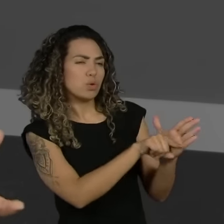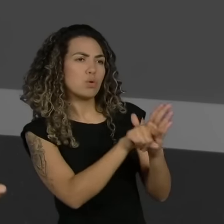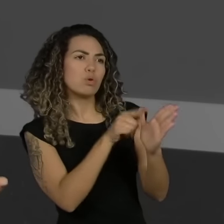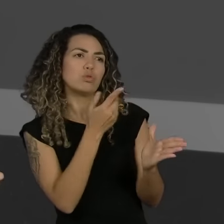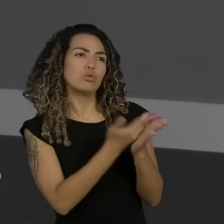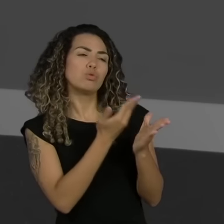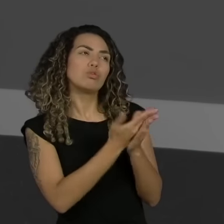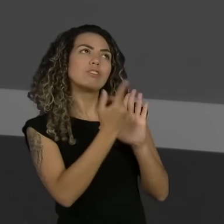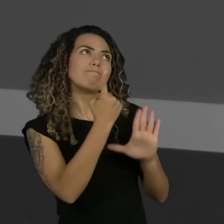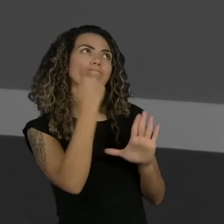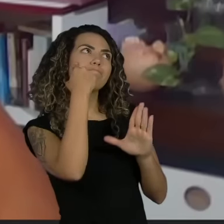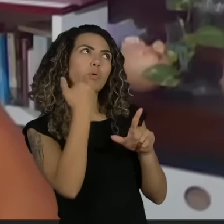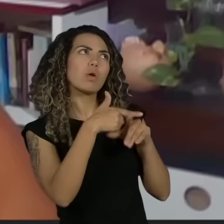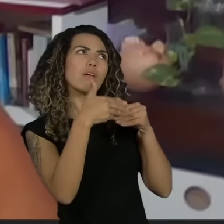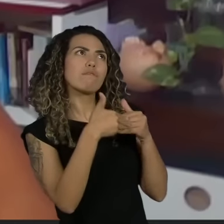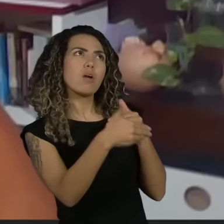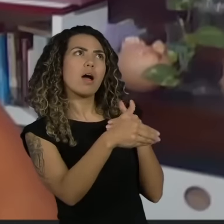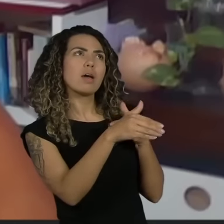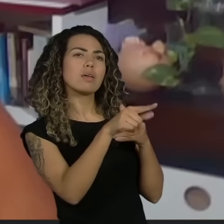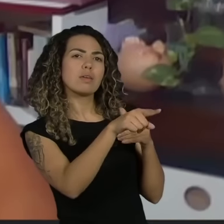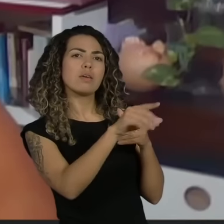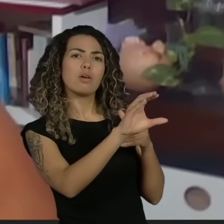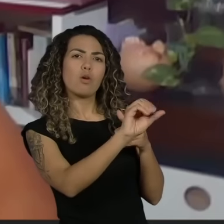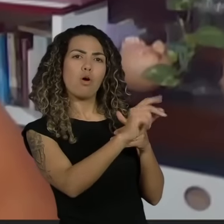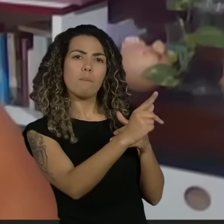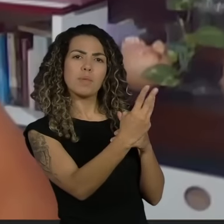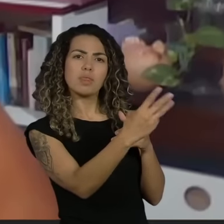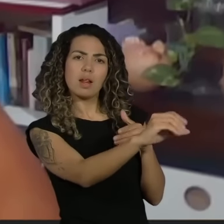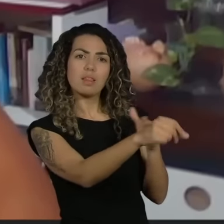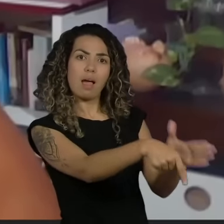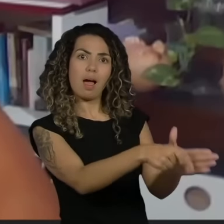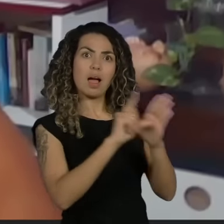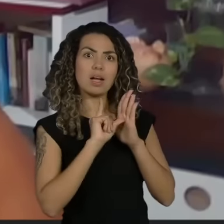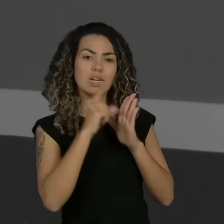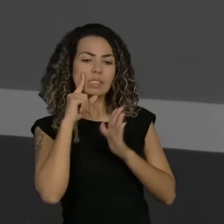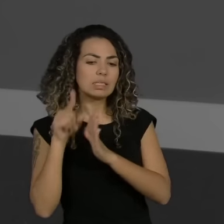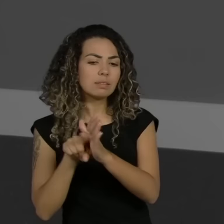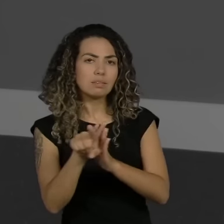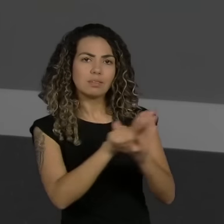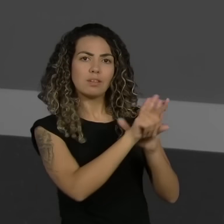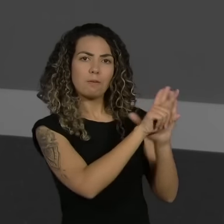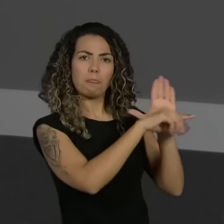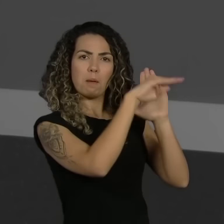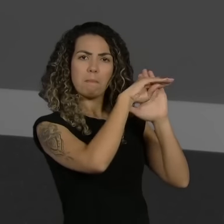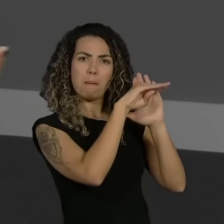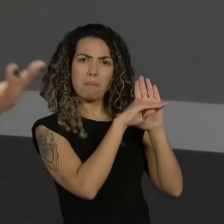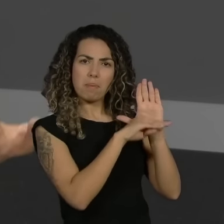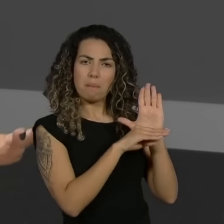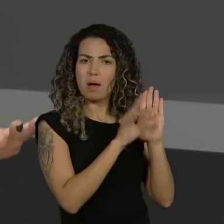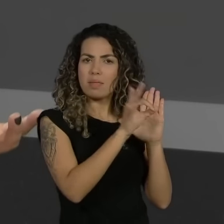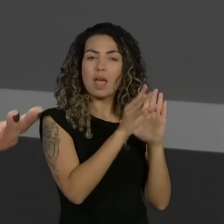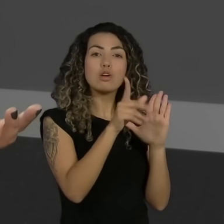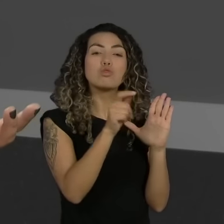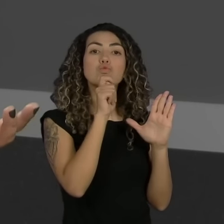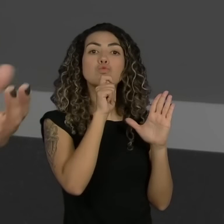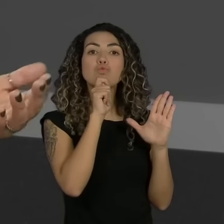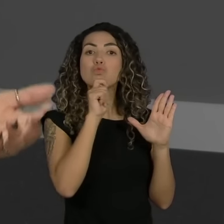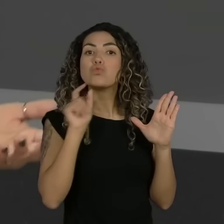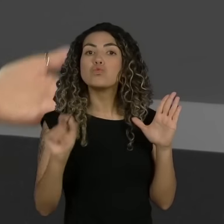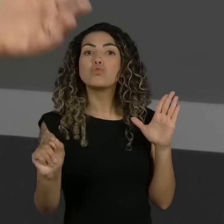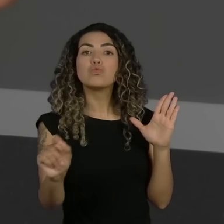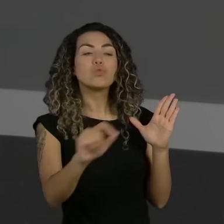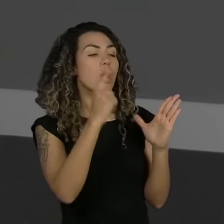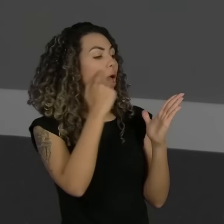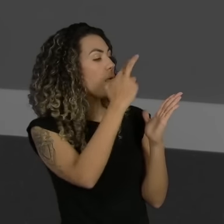na Conferência das Mudanças Climáticas pela importância do alerta, né? E ele ainda não foi revisado pelos pares, que a gente diz,